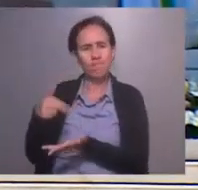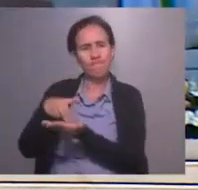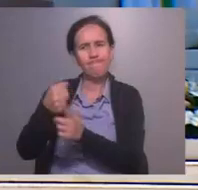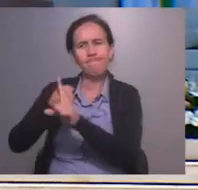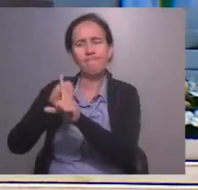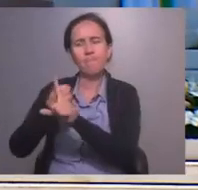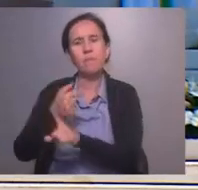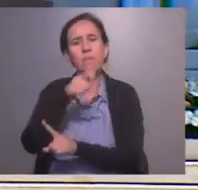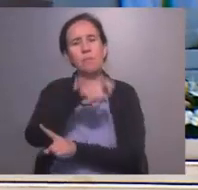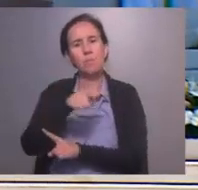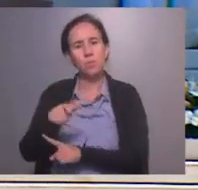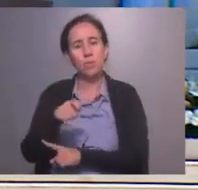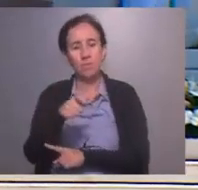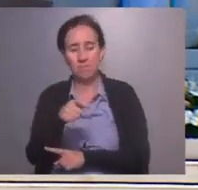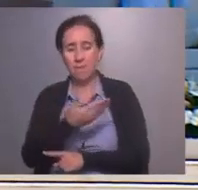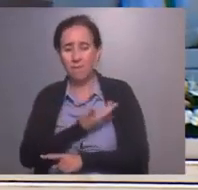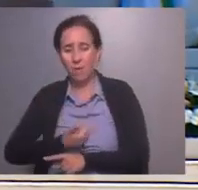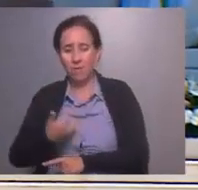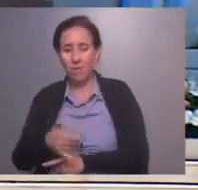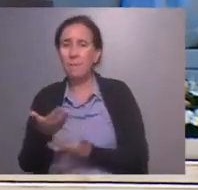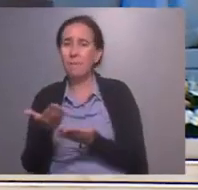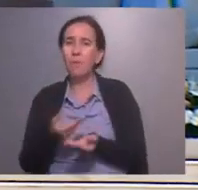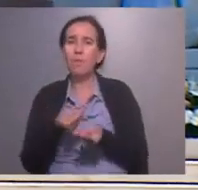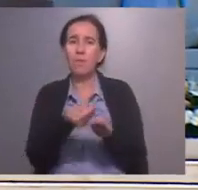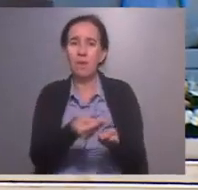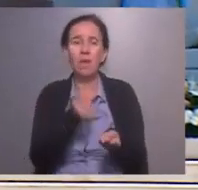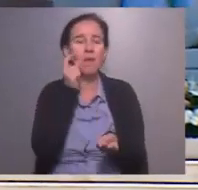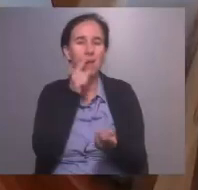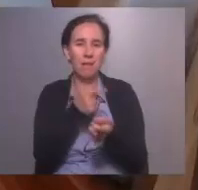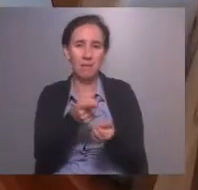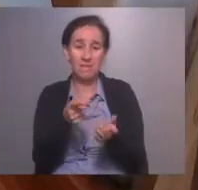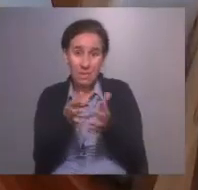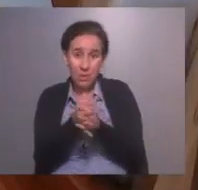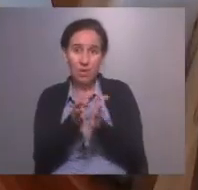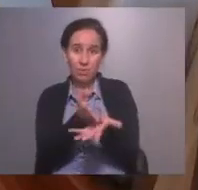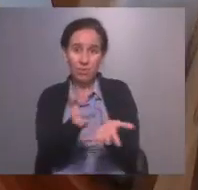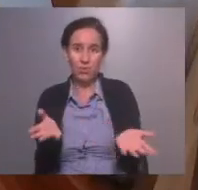e pelos que dão pão a quem tem fome, oremos.